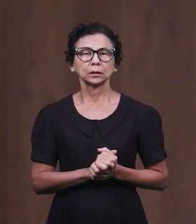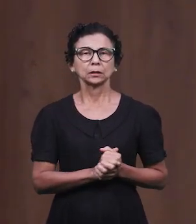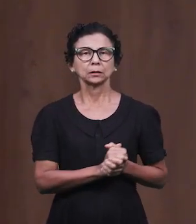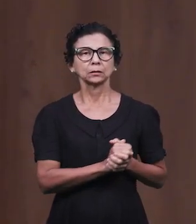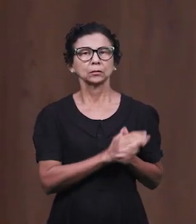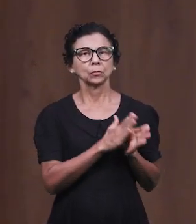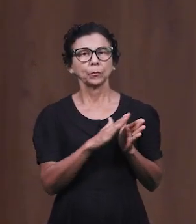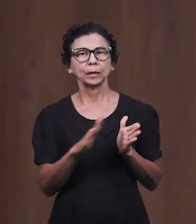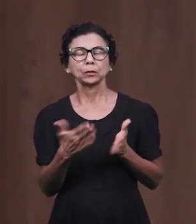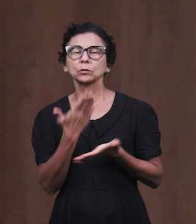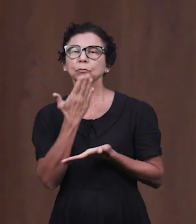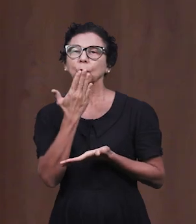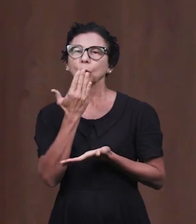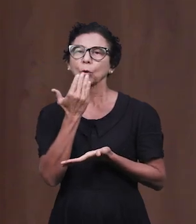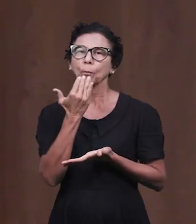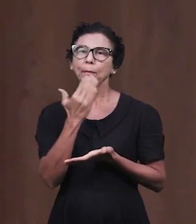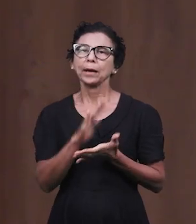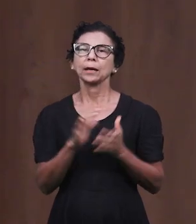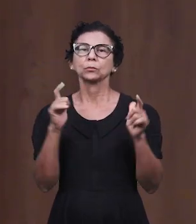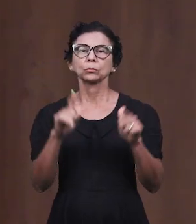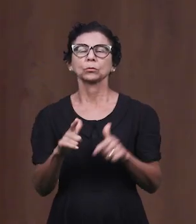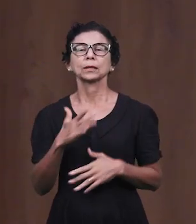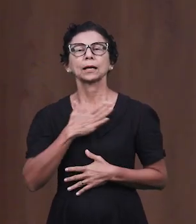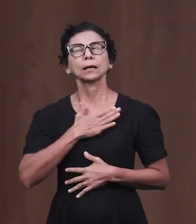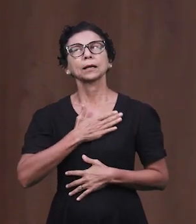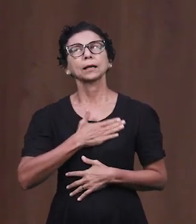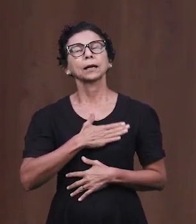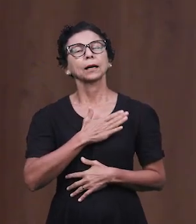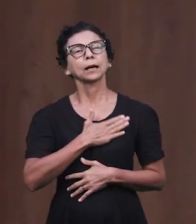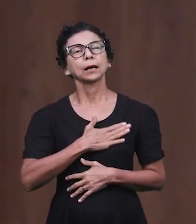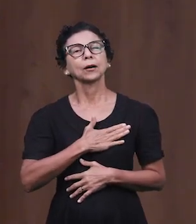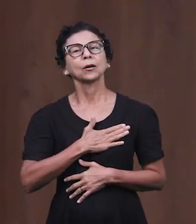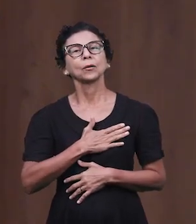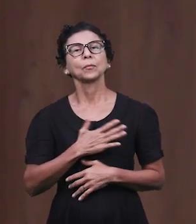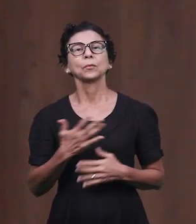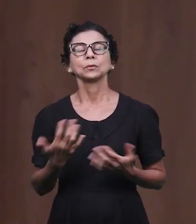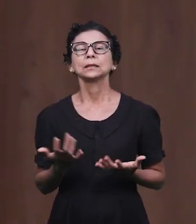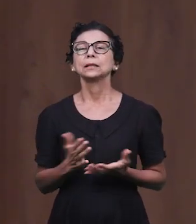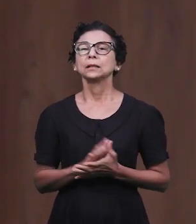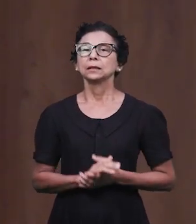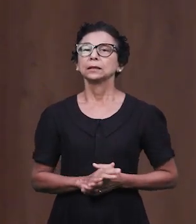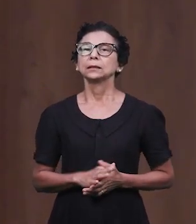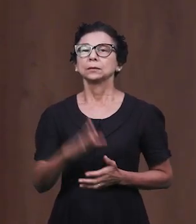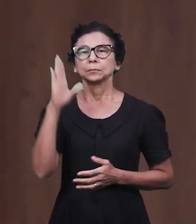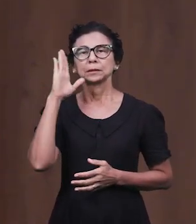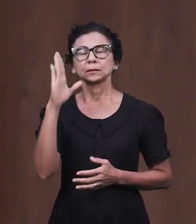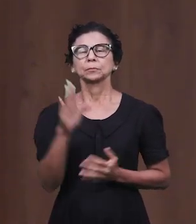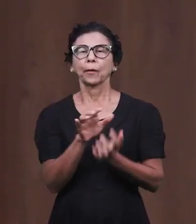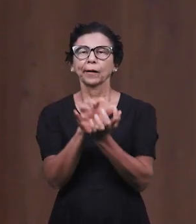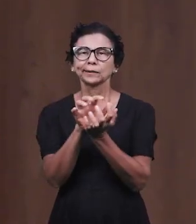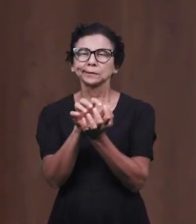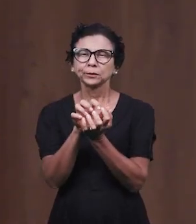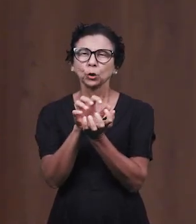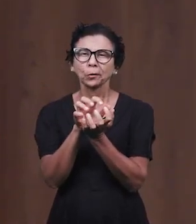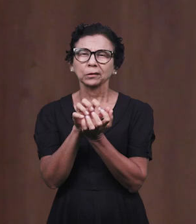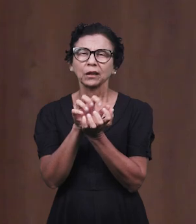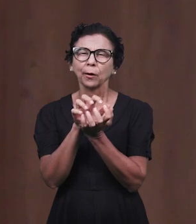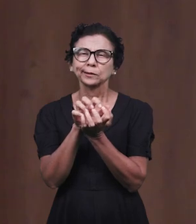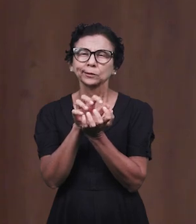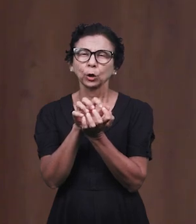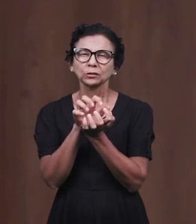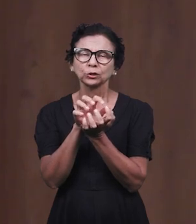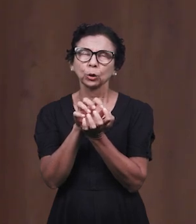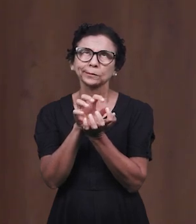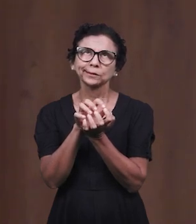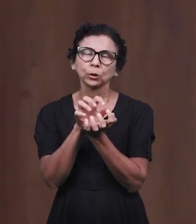cada refeição ser um momento prazeroso, num local mais tranquilo possível e o principal, mastigar bem